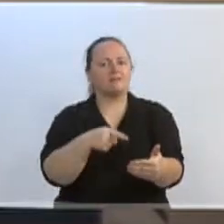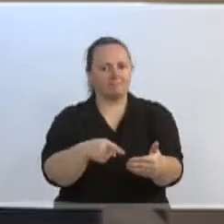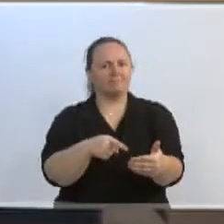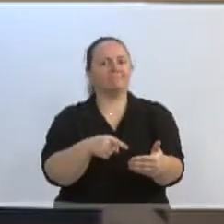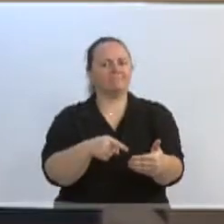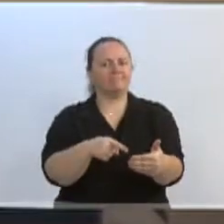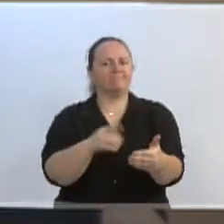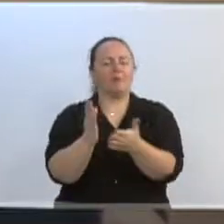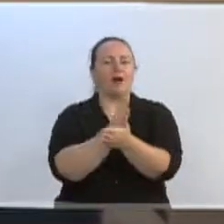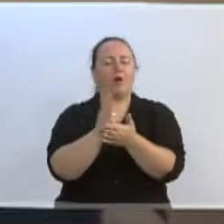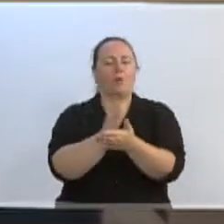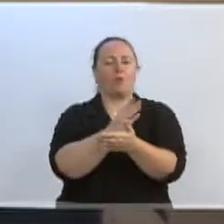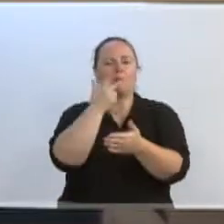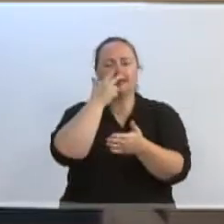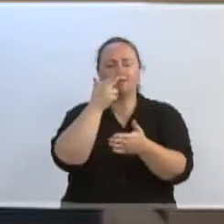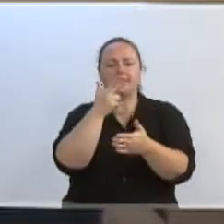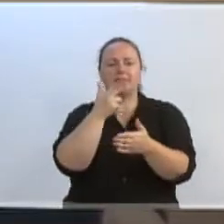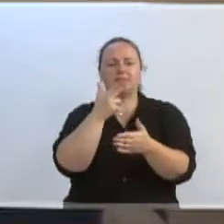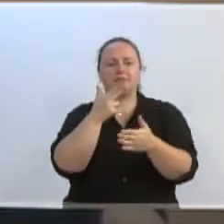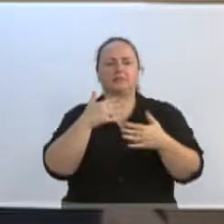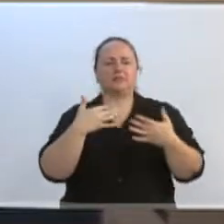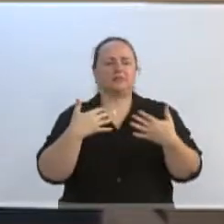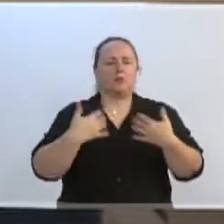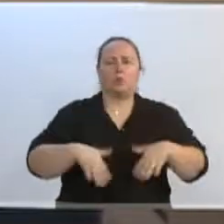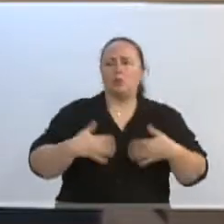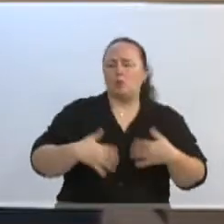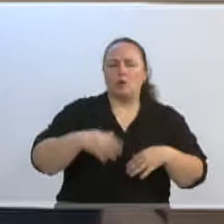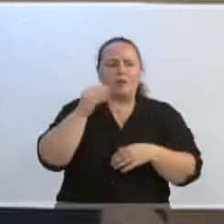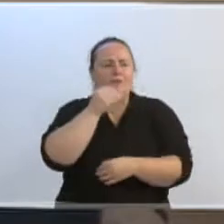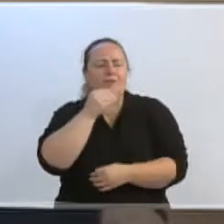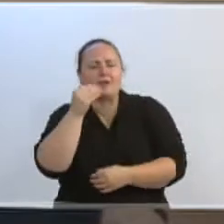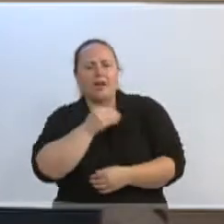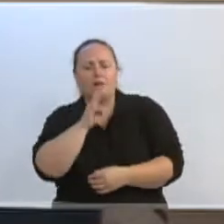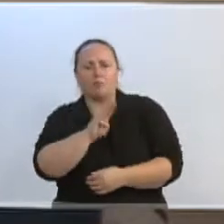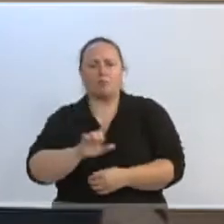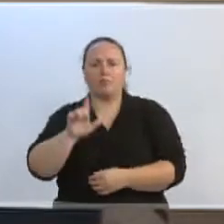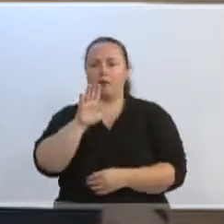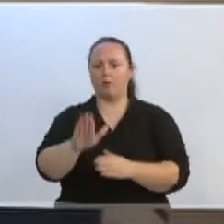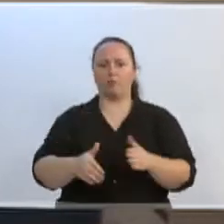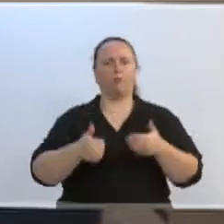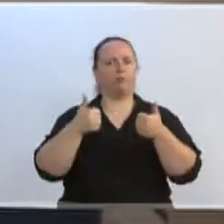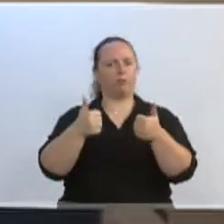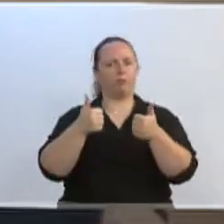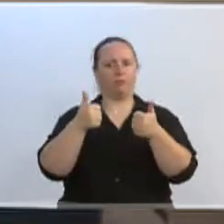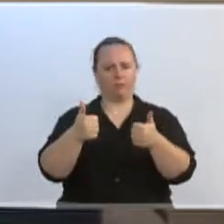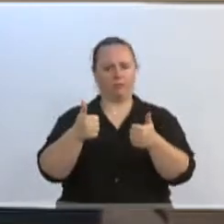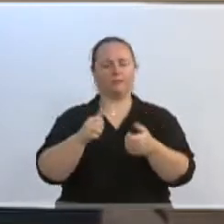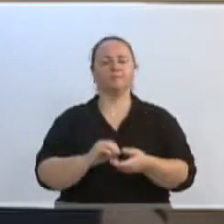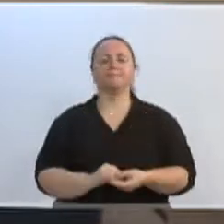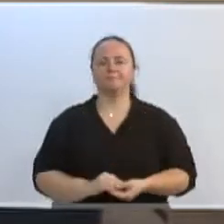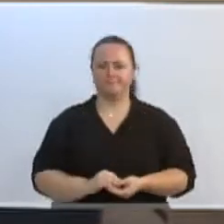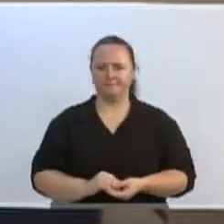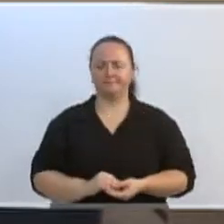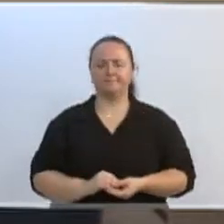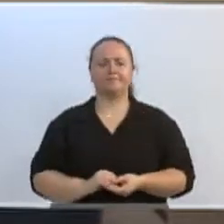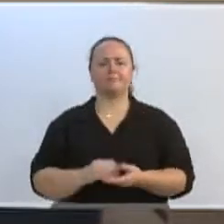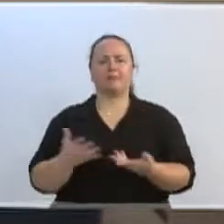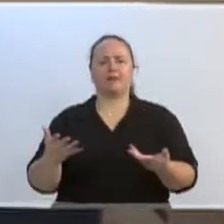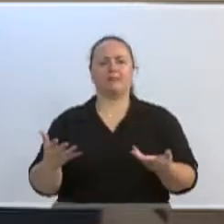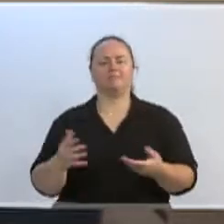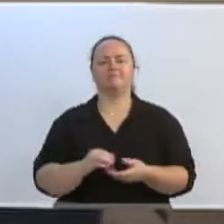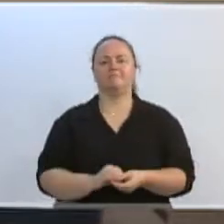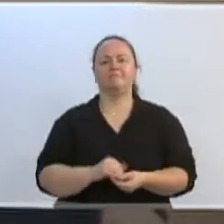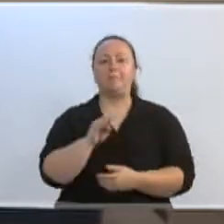muitas cidades do nosso estado esteja em primeiro lugar em qualidade de vida é em primeiro lugar em